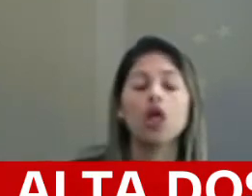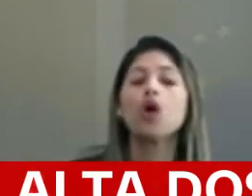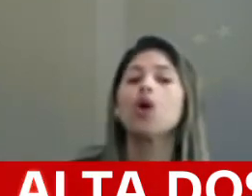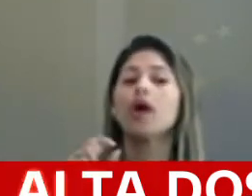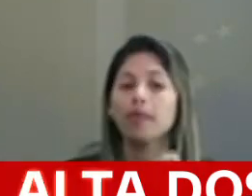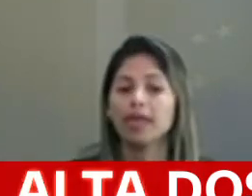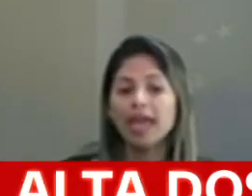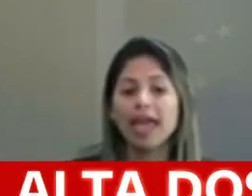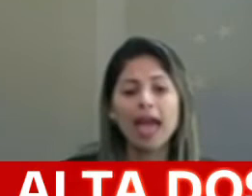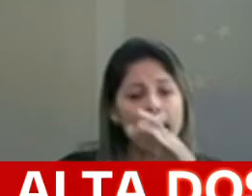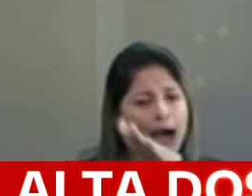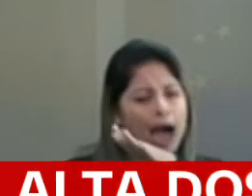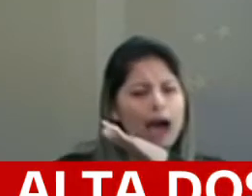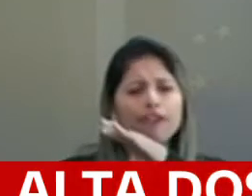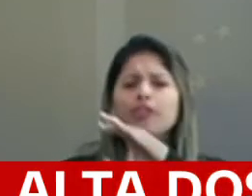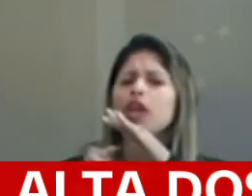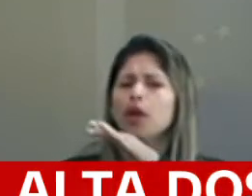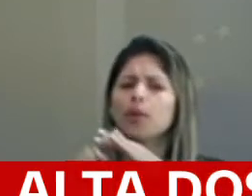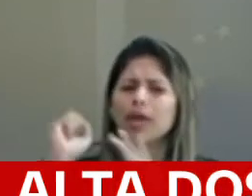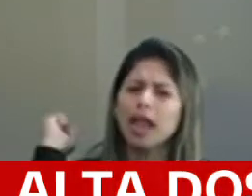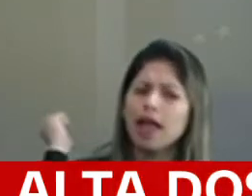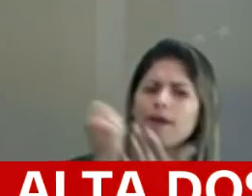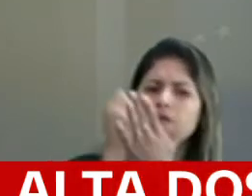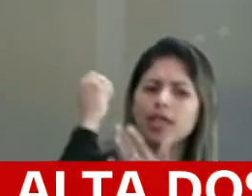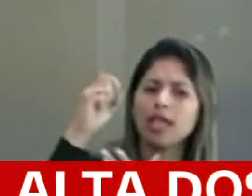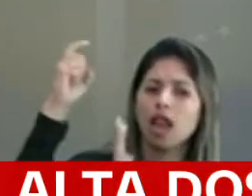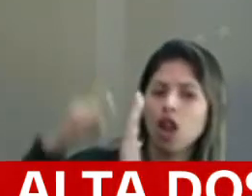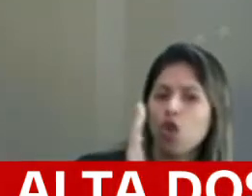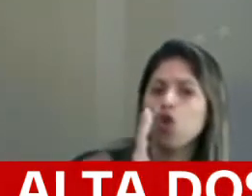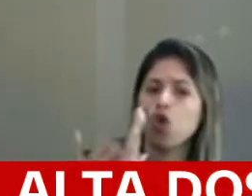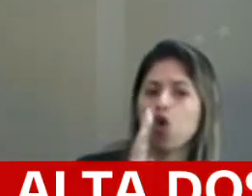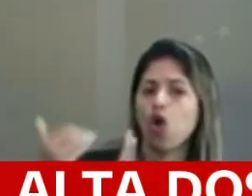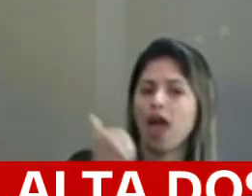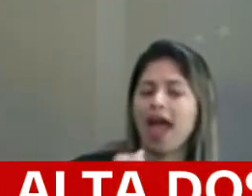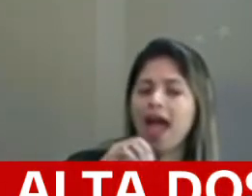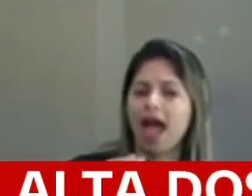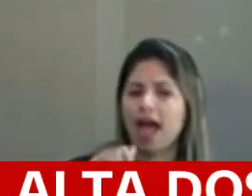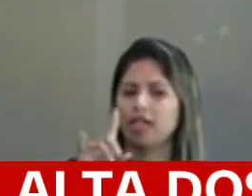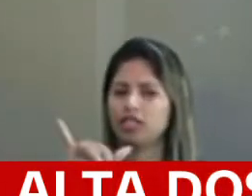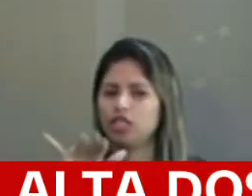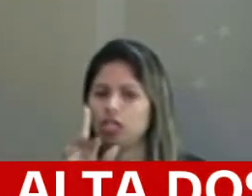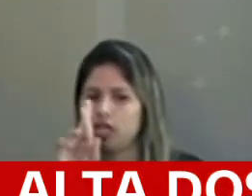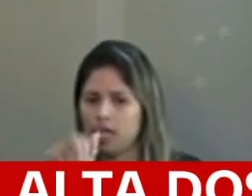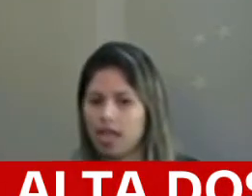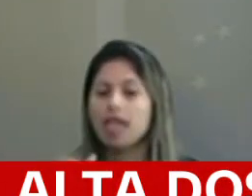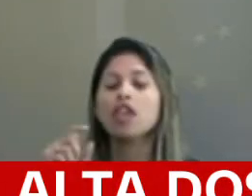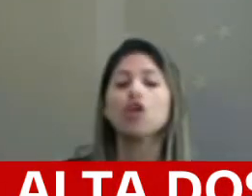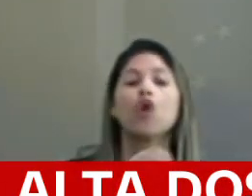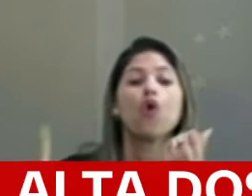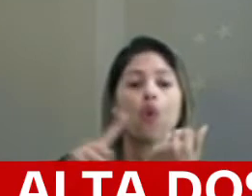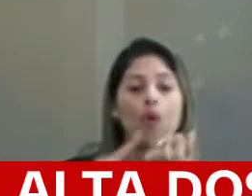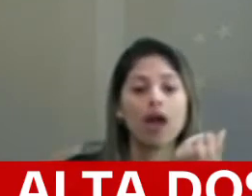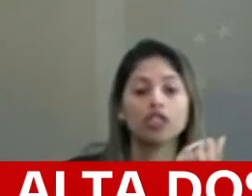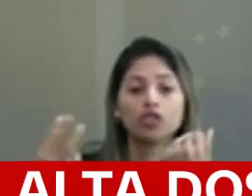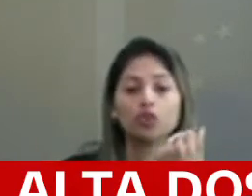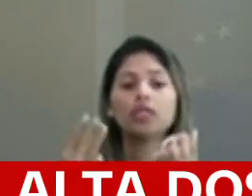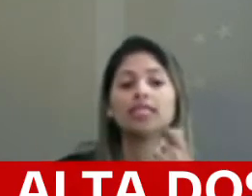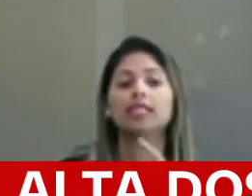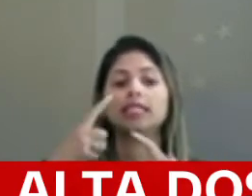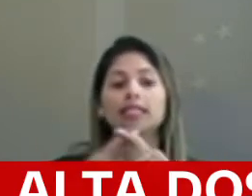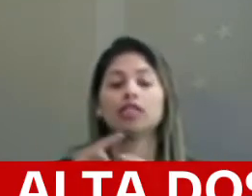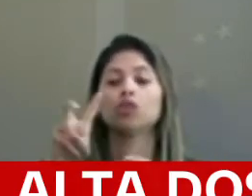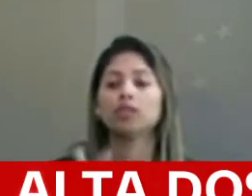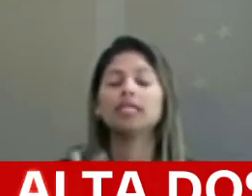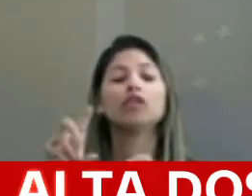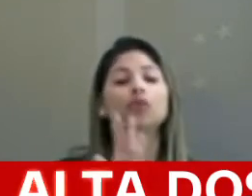servirá de limite máximo para a fixação da alíquota específica ad rem, de que trata o artigo 3º, inciso 5, alínea B,